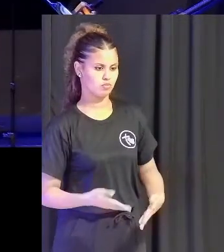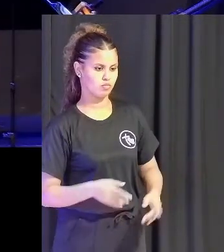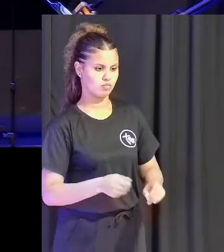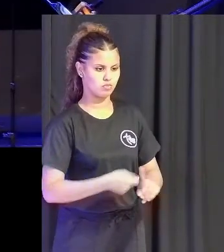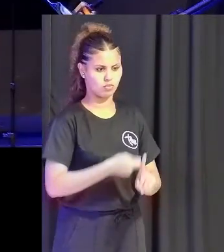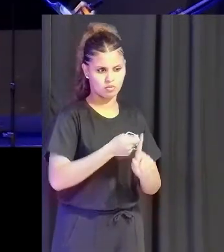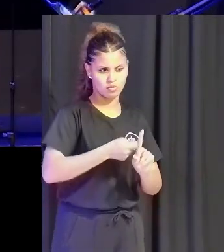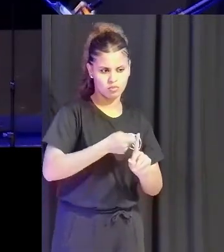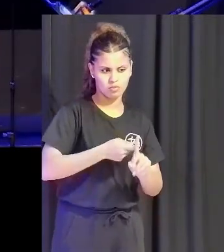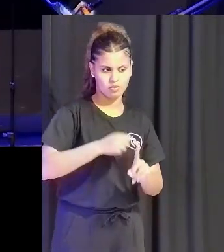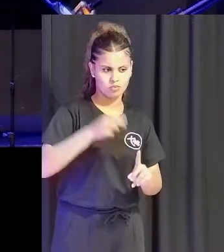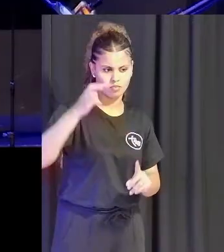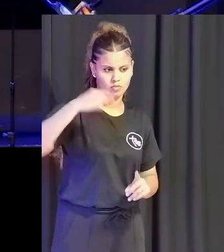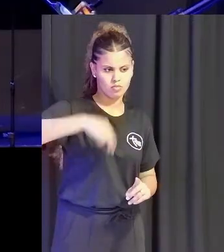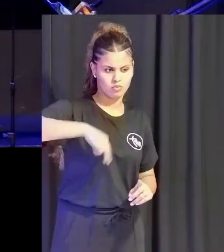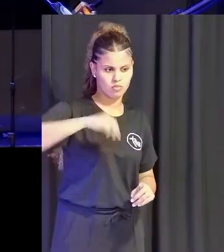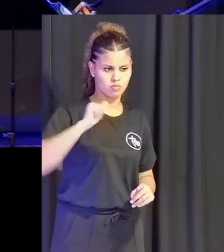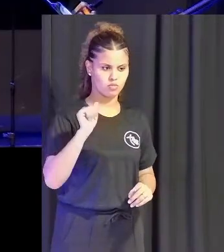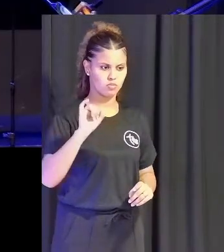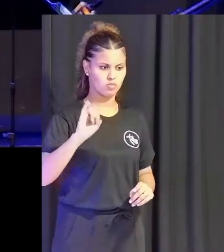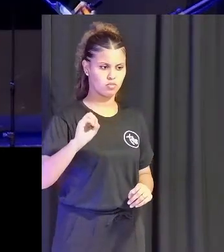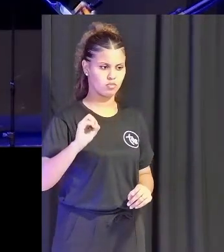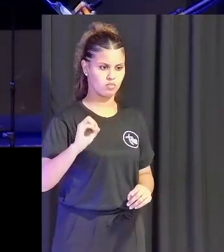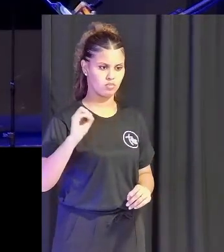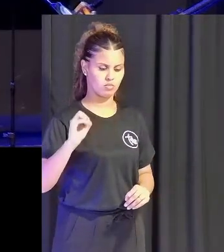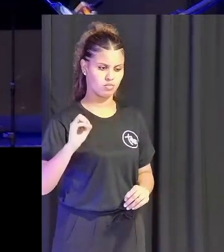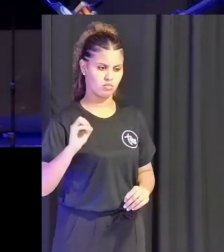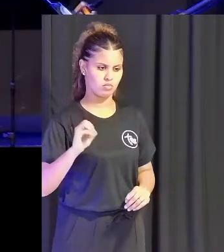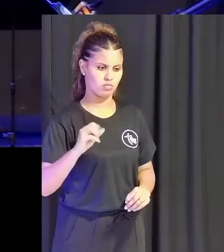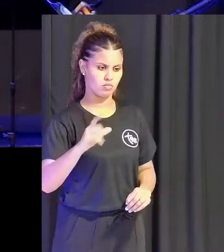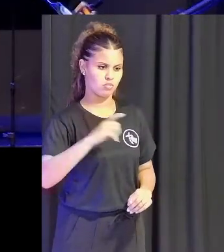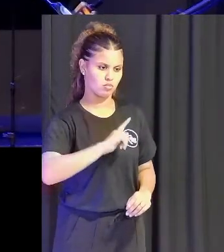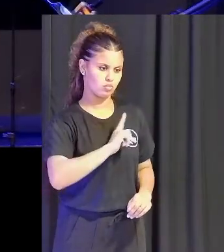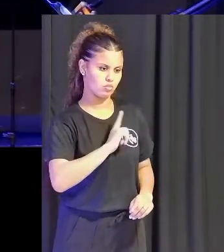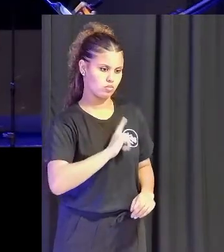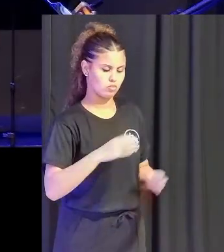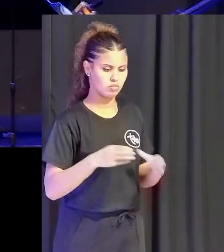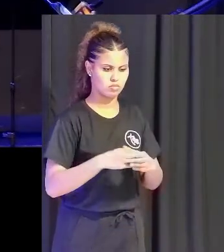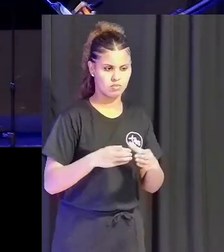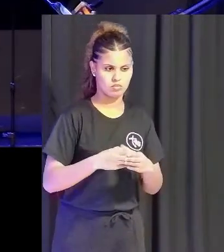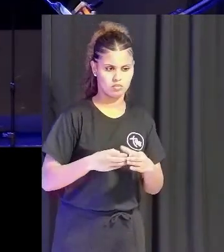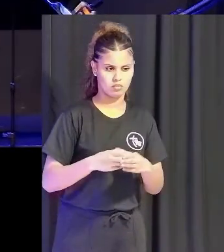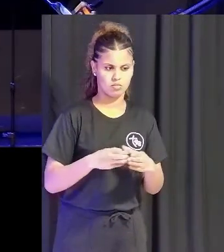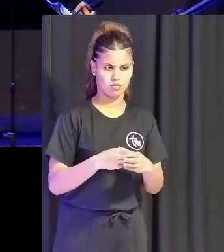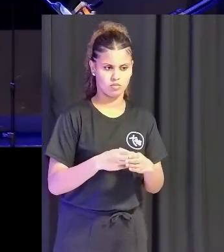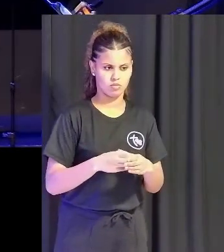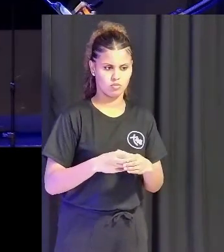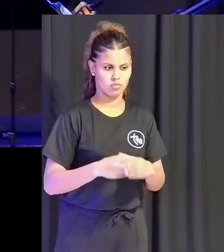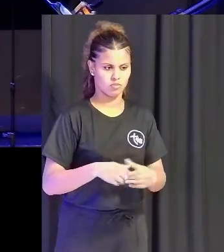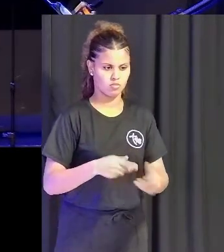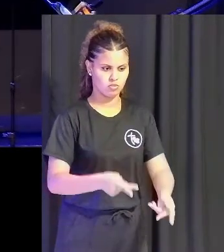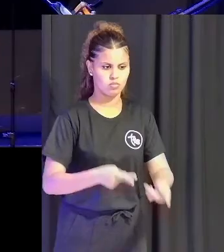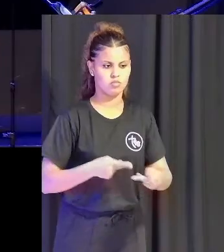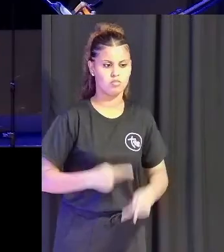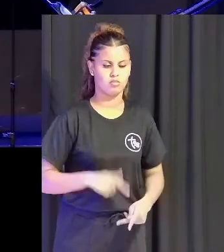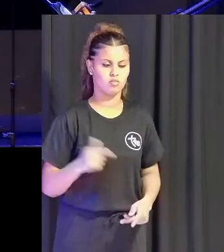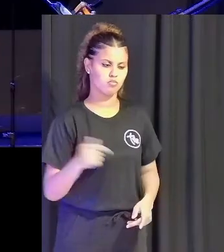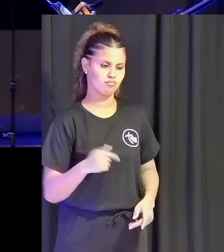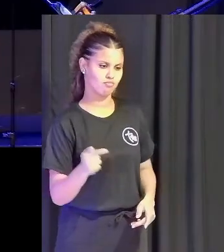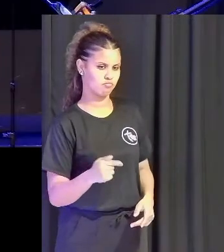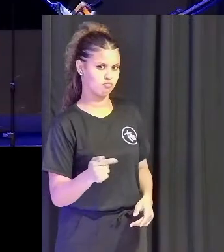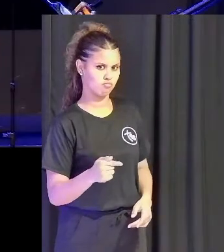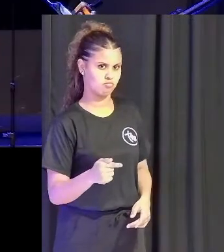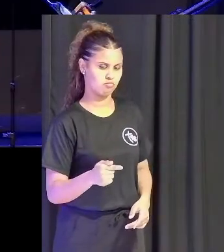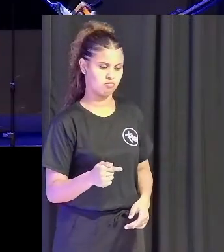ajudando uma plantação de igreja em Porto Alegre, a igreja Jesus Transforma, no bairro Sarandi. E esta semana, que eles